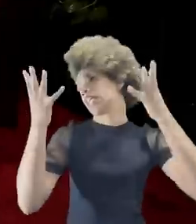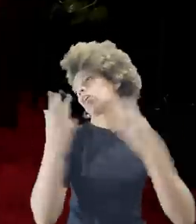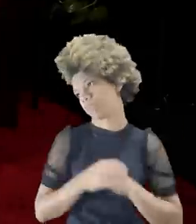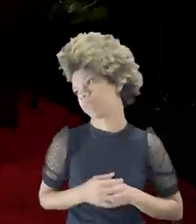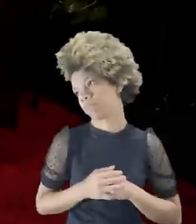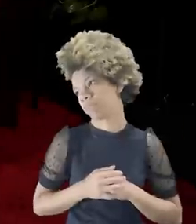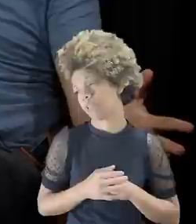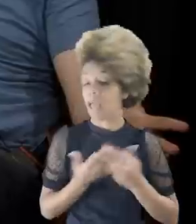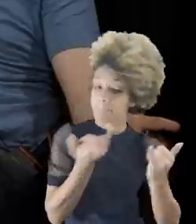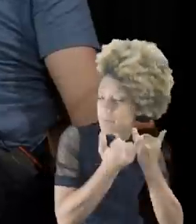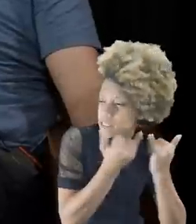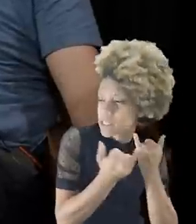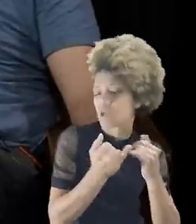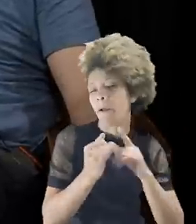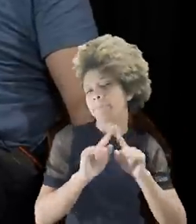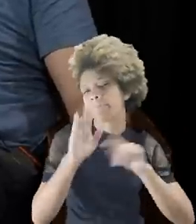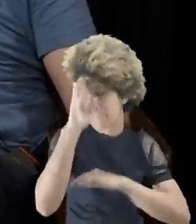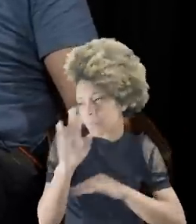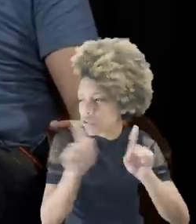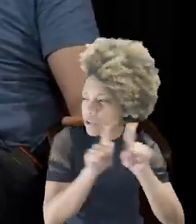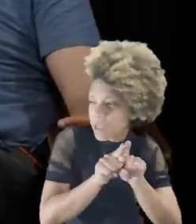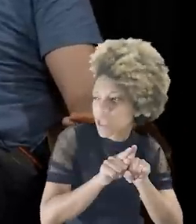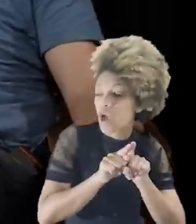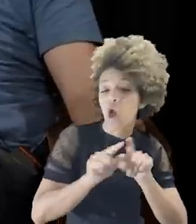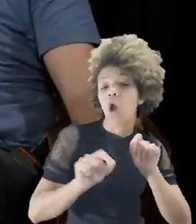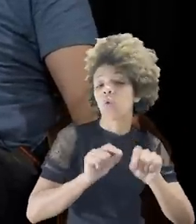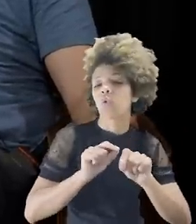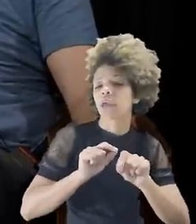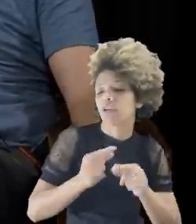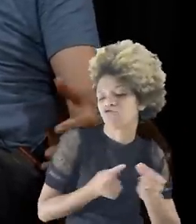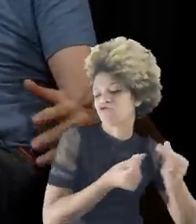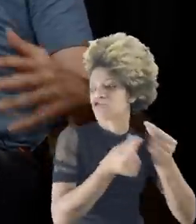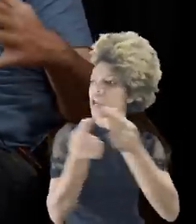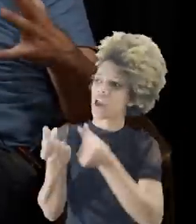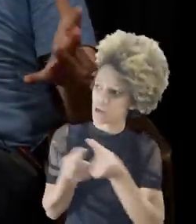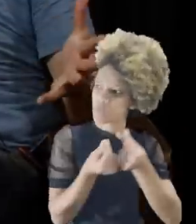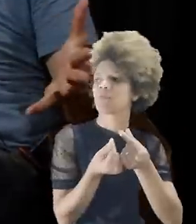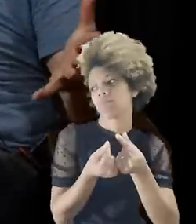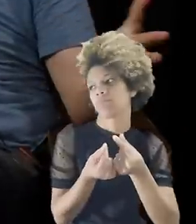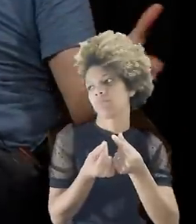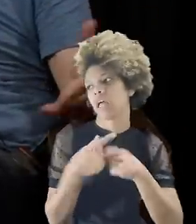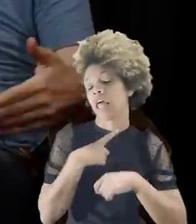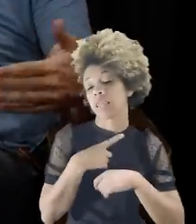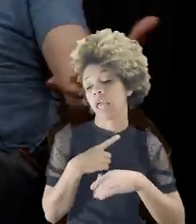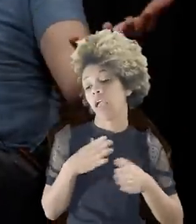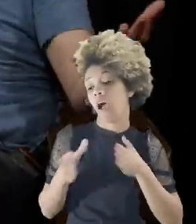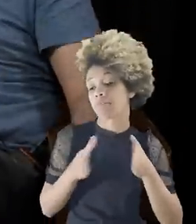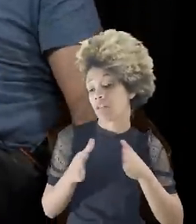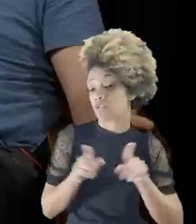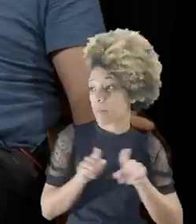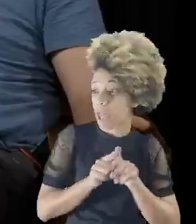é isso é parecido Principalmente quando você quanto mais dinheiro você envolve os caras você tem acesso